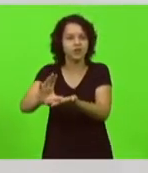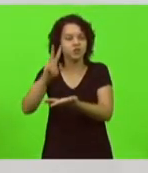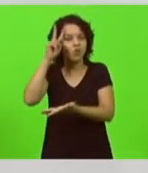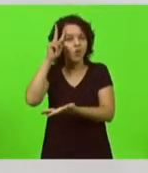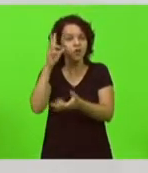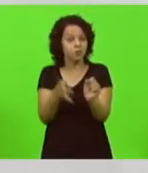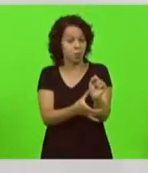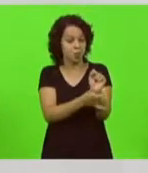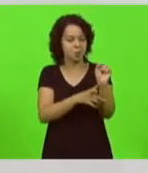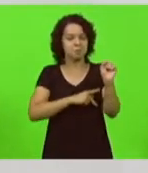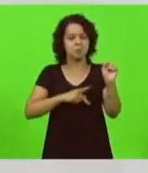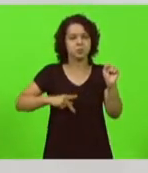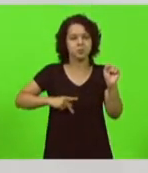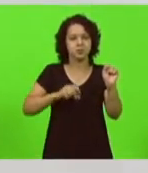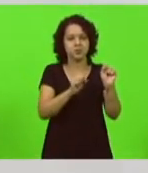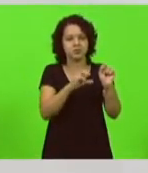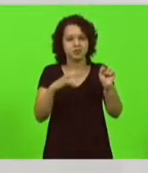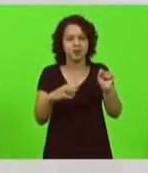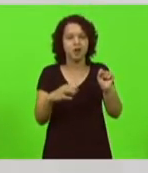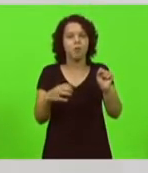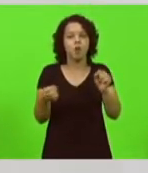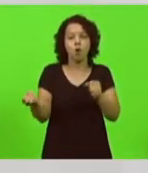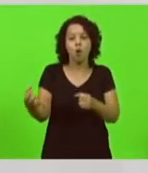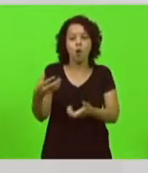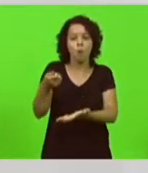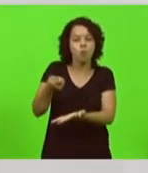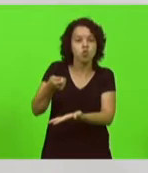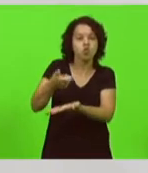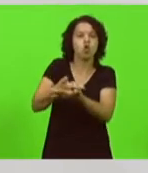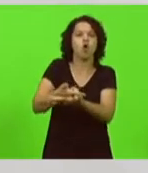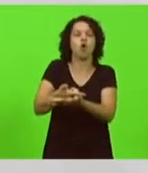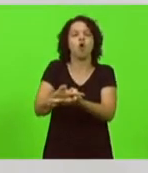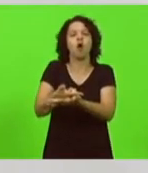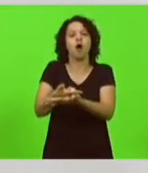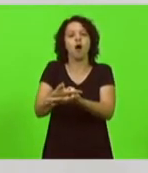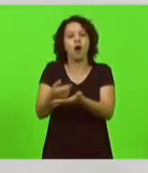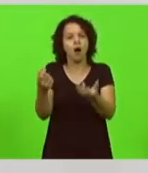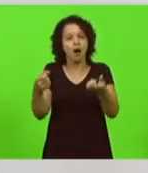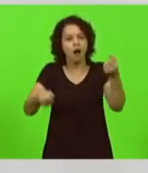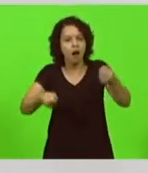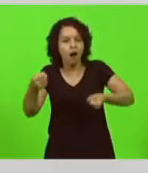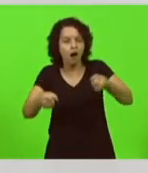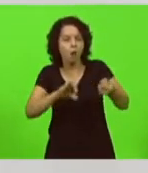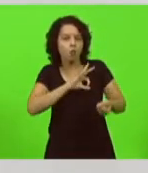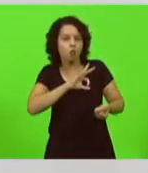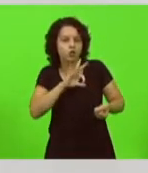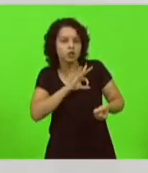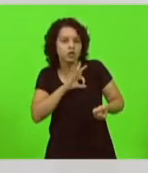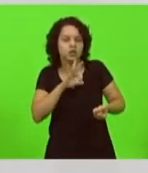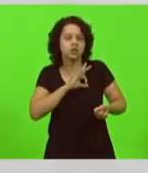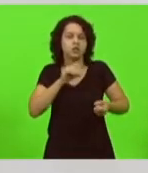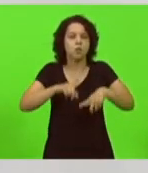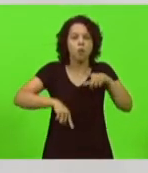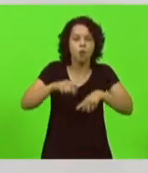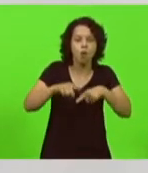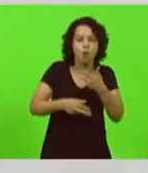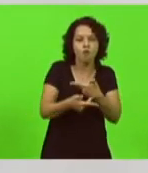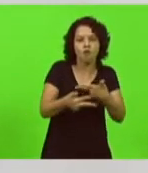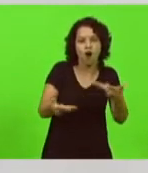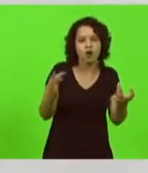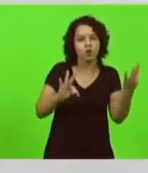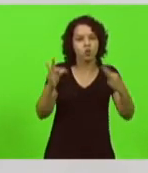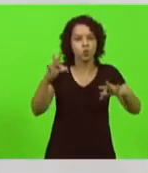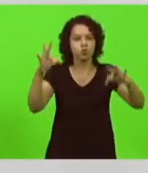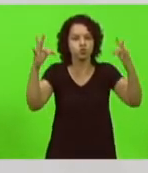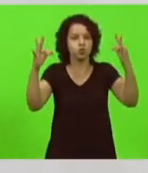Catarina, para a renovação de viaturas, equipamentos e tecnologias. E o principal, com recursos